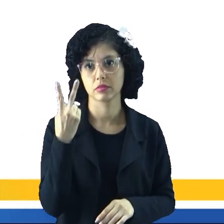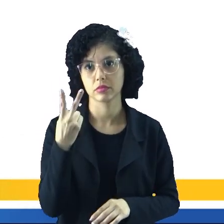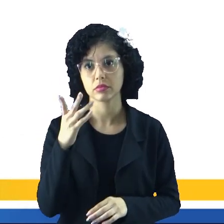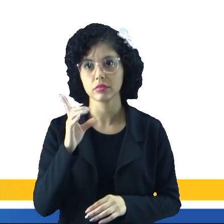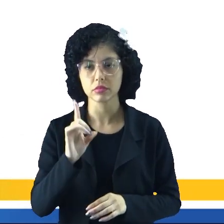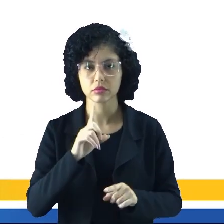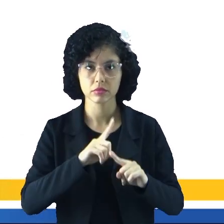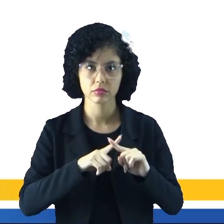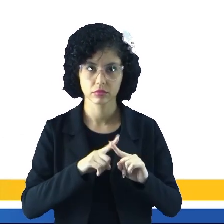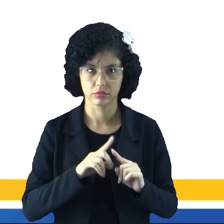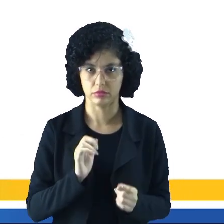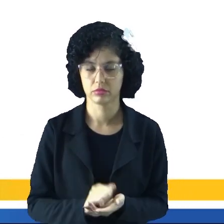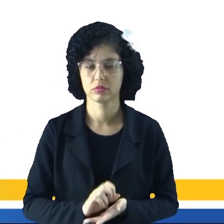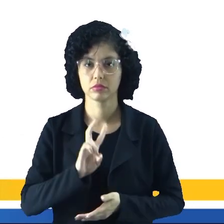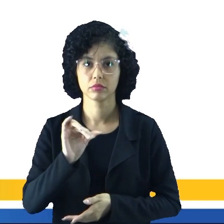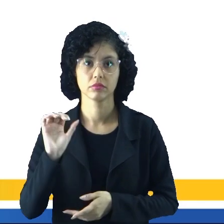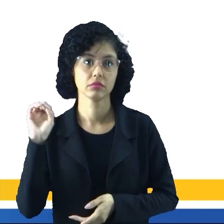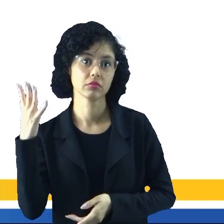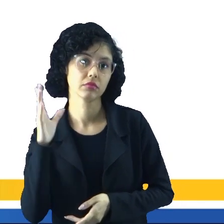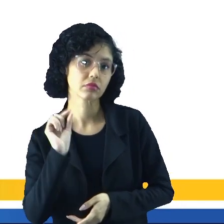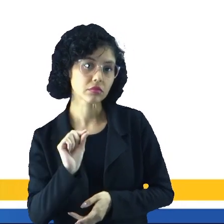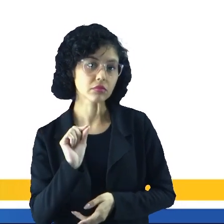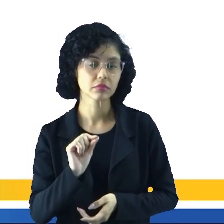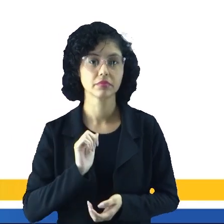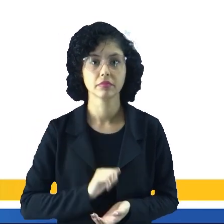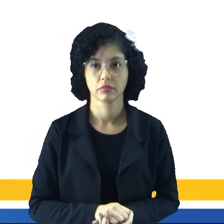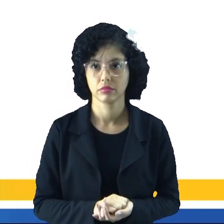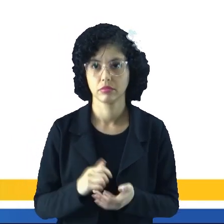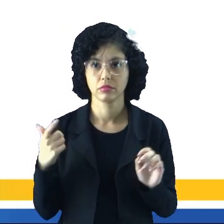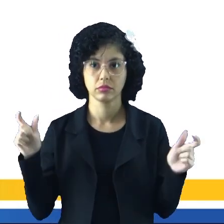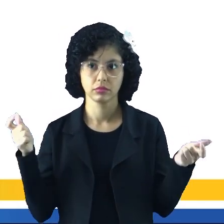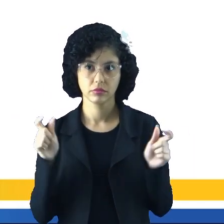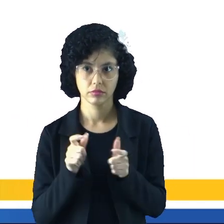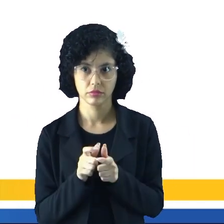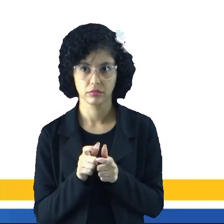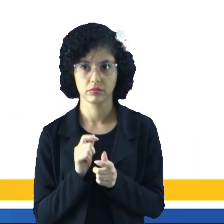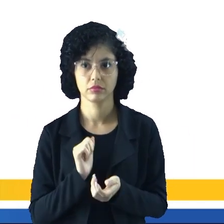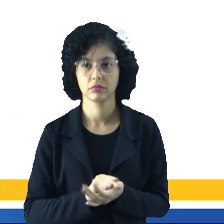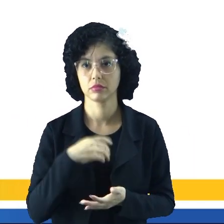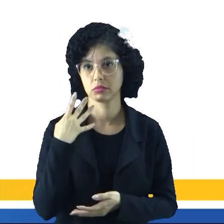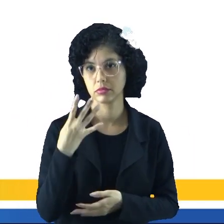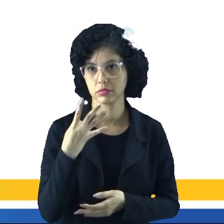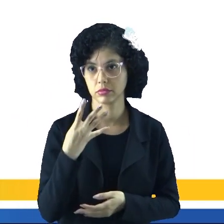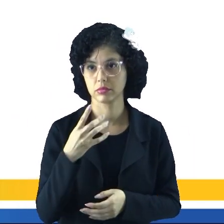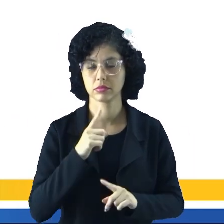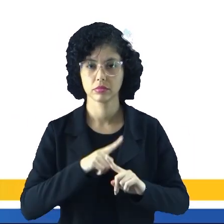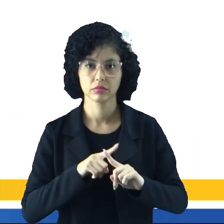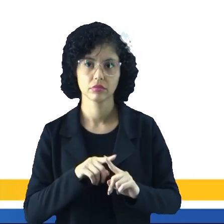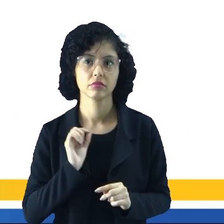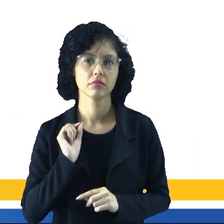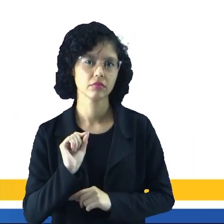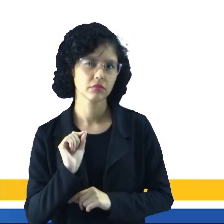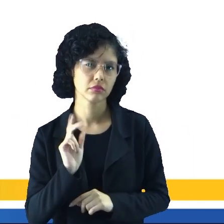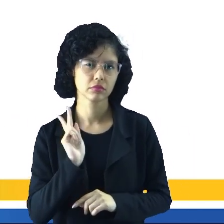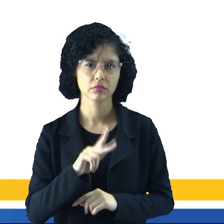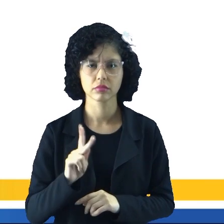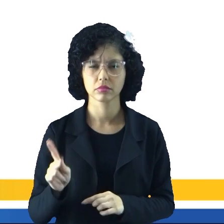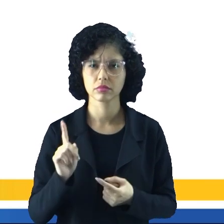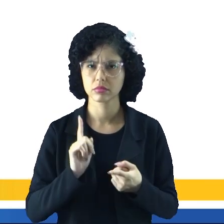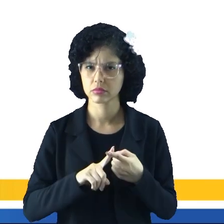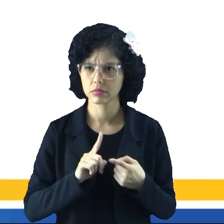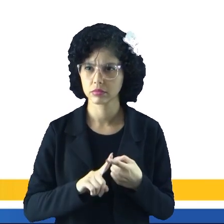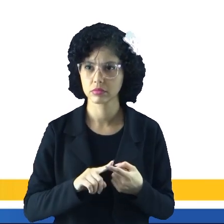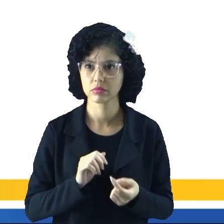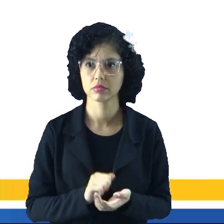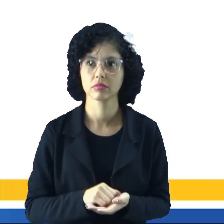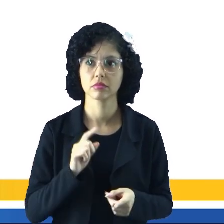D, o que vai acontecer com a força elétrica? Ela vai diminuir 4 vezes. Mas por que 4 vezes, professor?